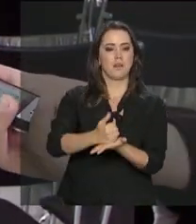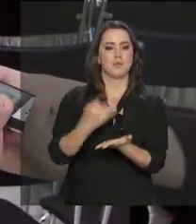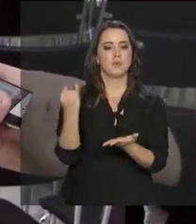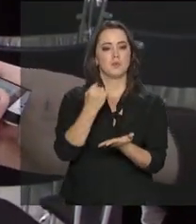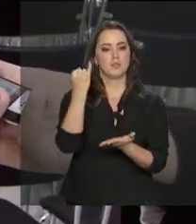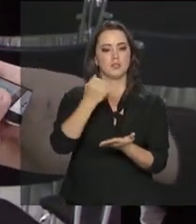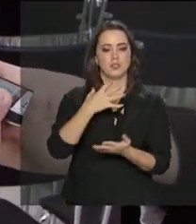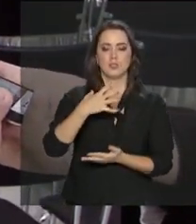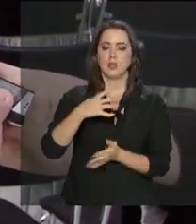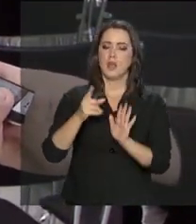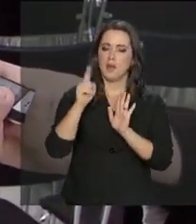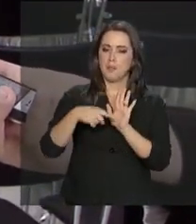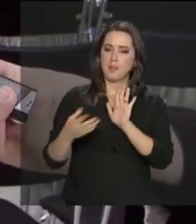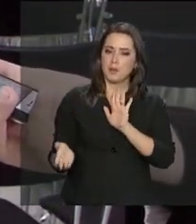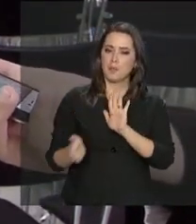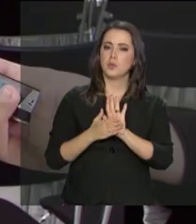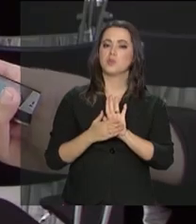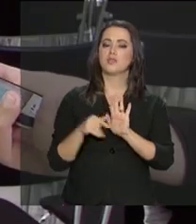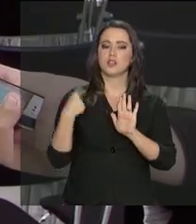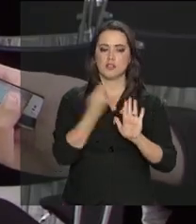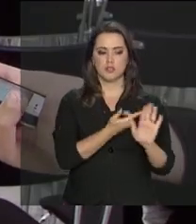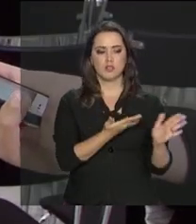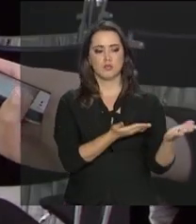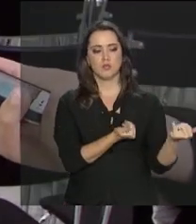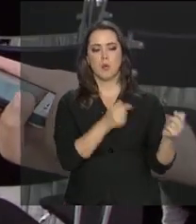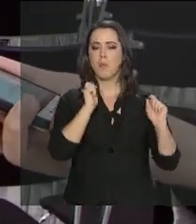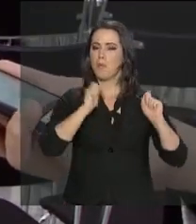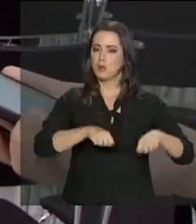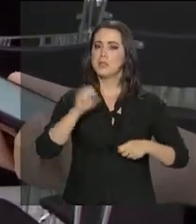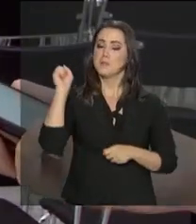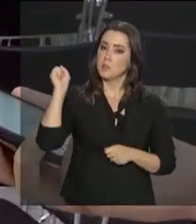é para mostrar que nós, jovens,